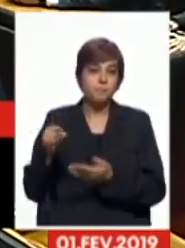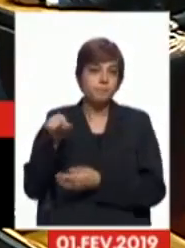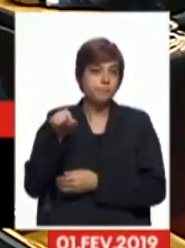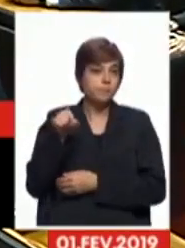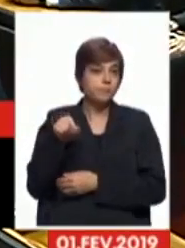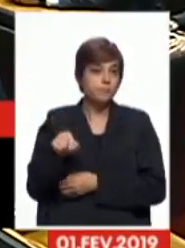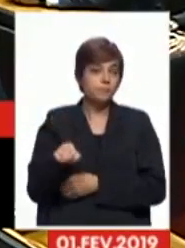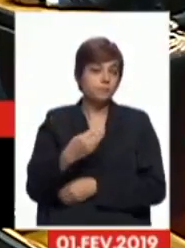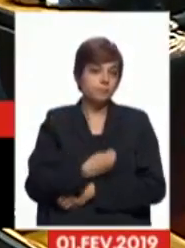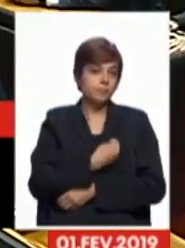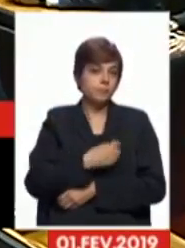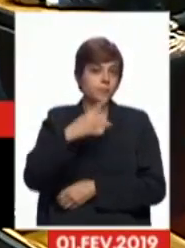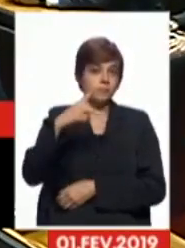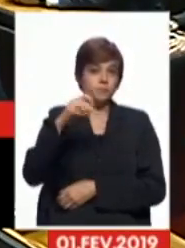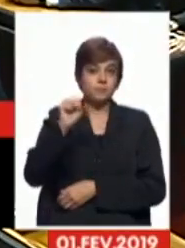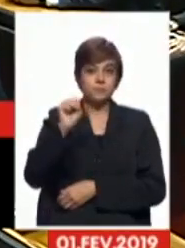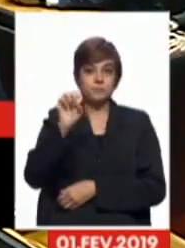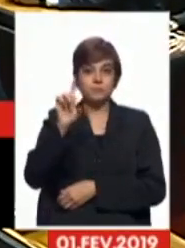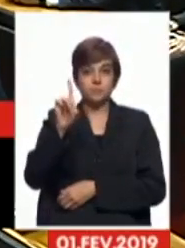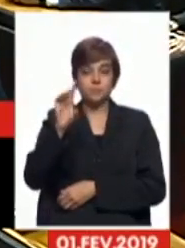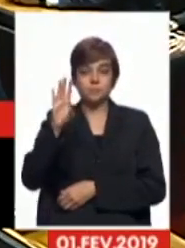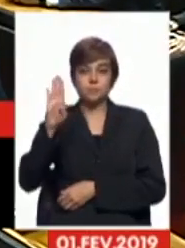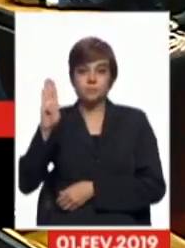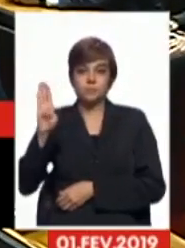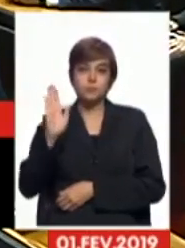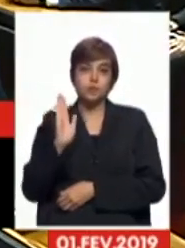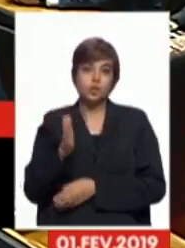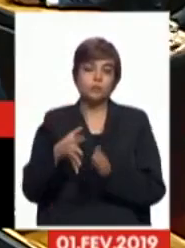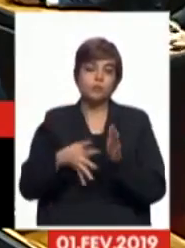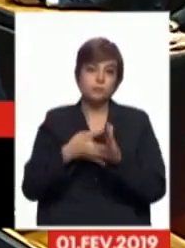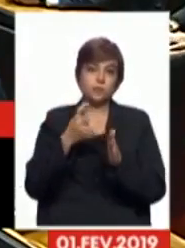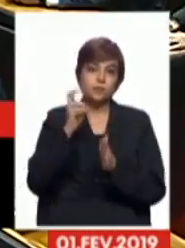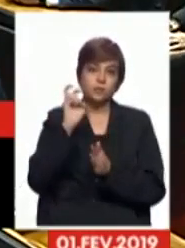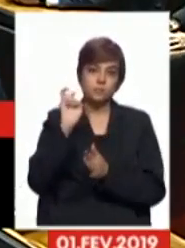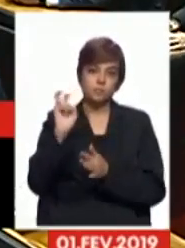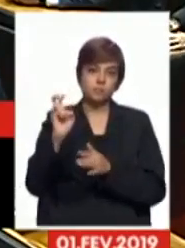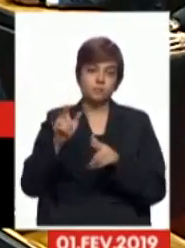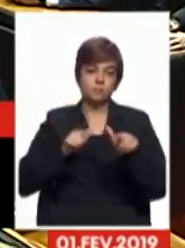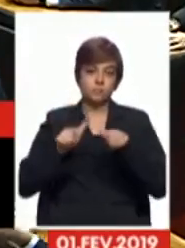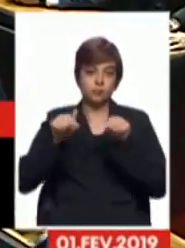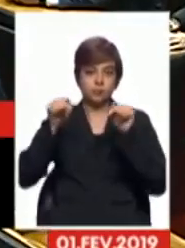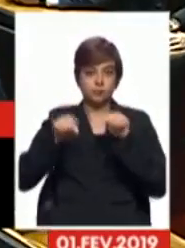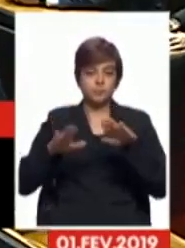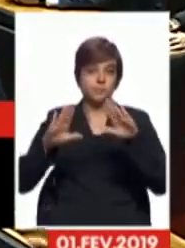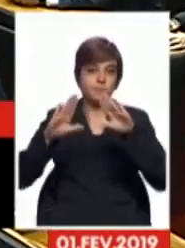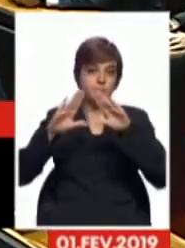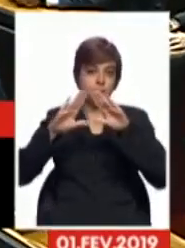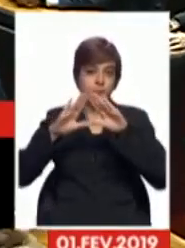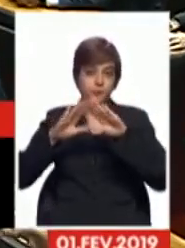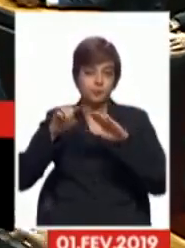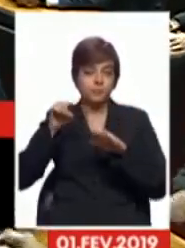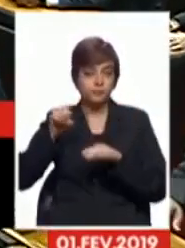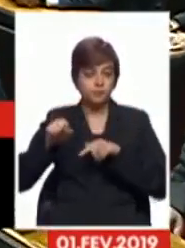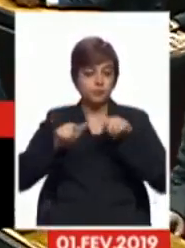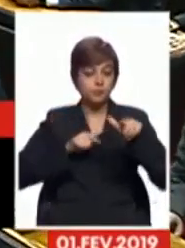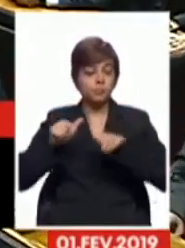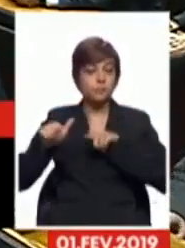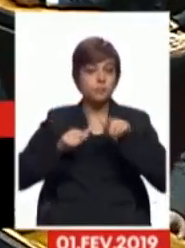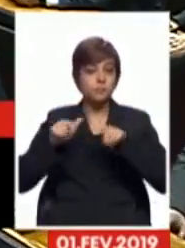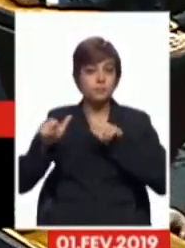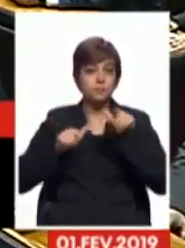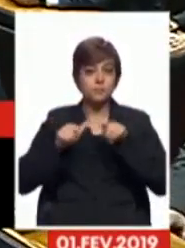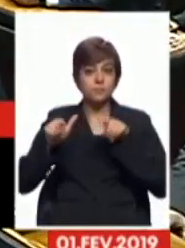foi reeleito para o quinto mandato na Assembleia. Produtor rural, suas principais bandeiras de atuação